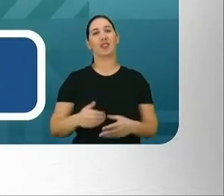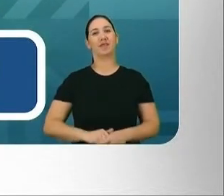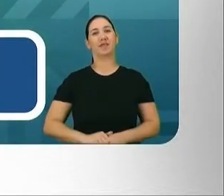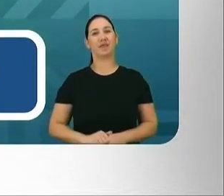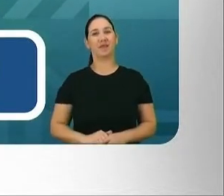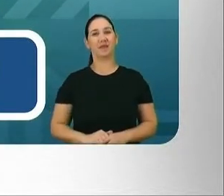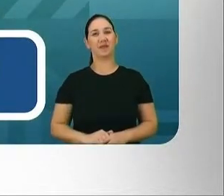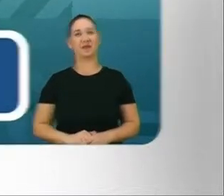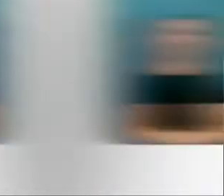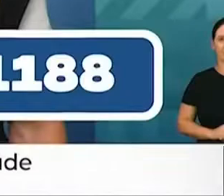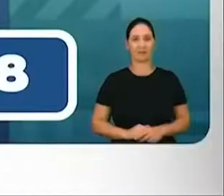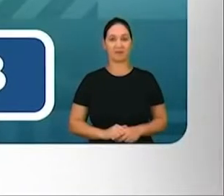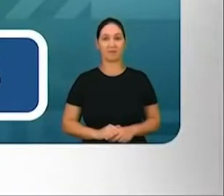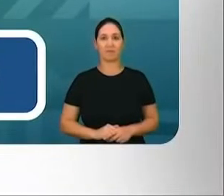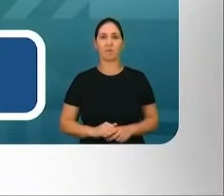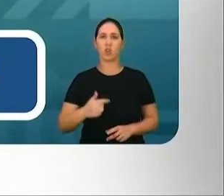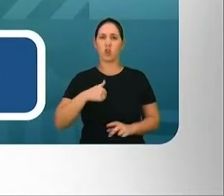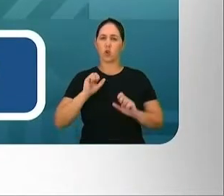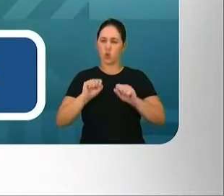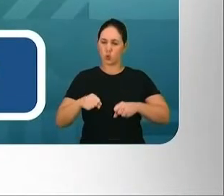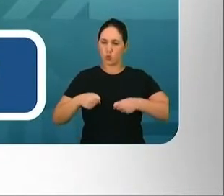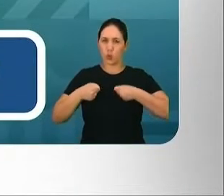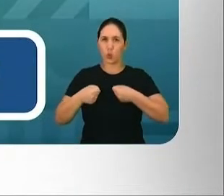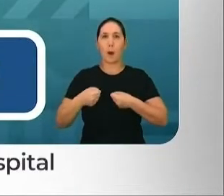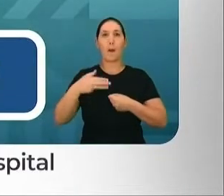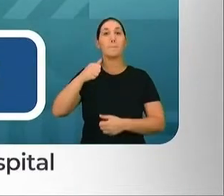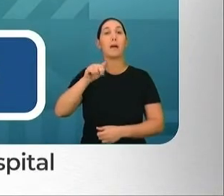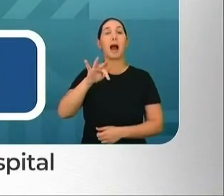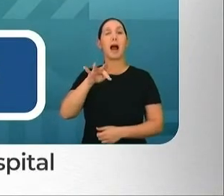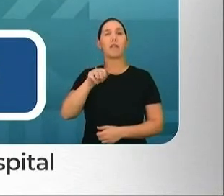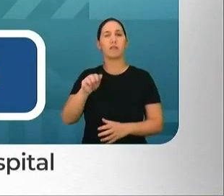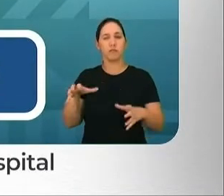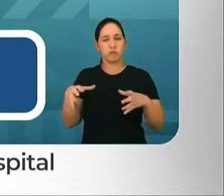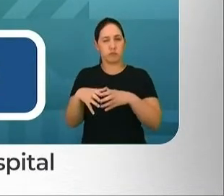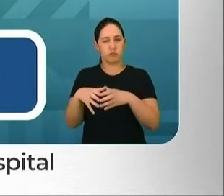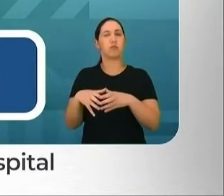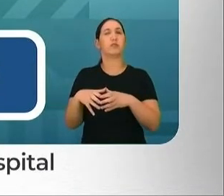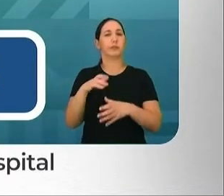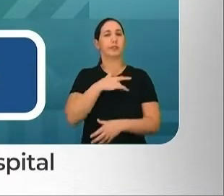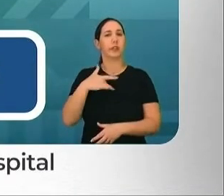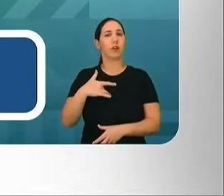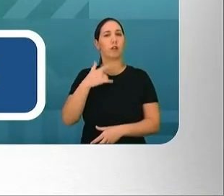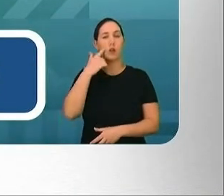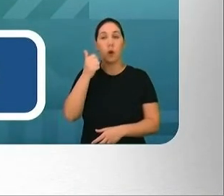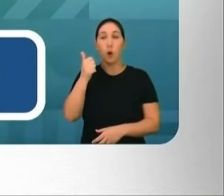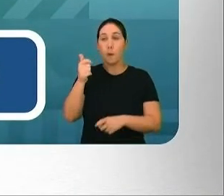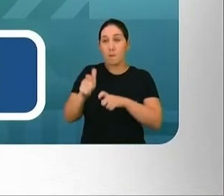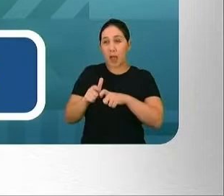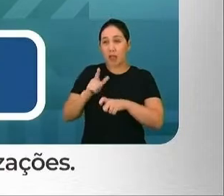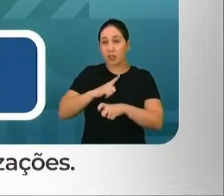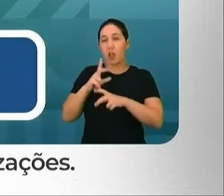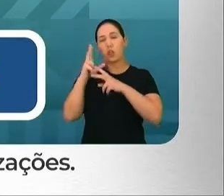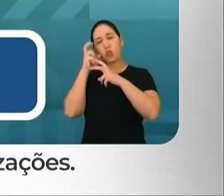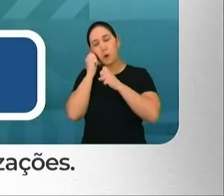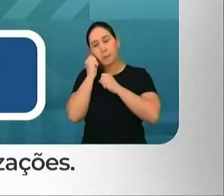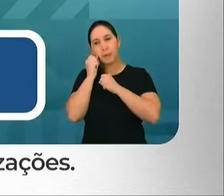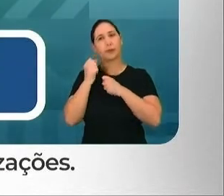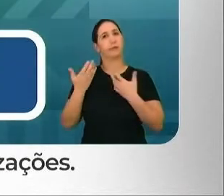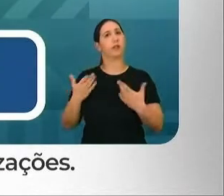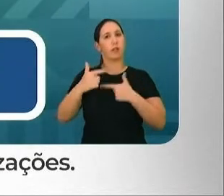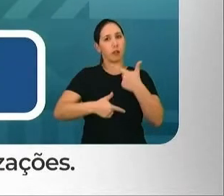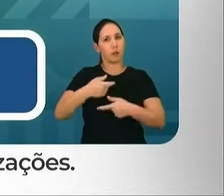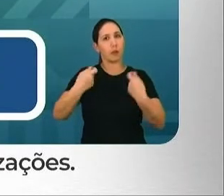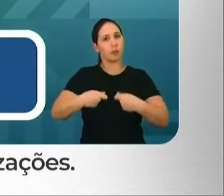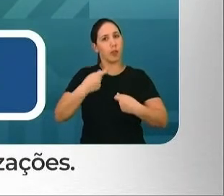Federal 1119. Enfrentei a máfia da saúde e coloquei médico que estava dormindo no hospital para trabalhar. Me siga nas